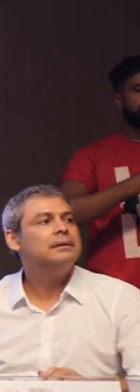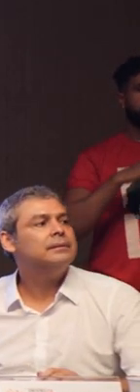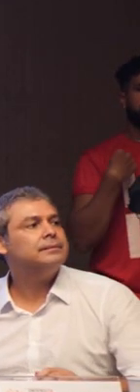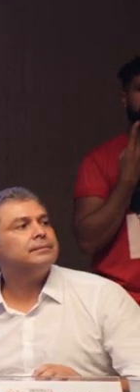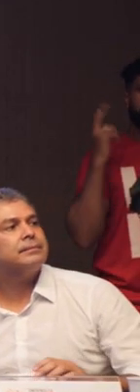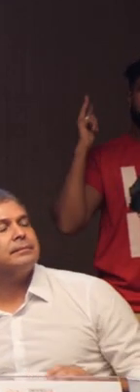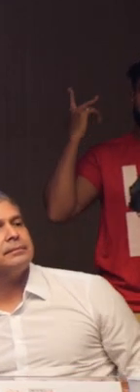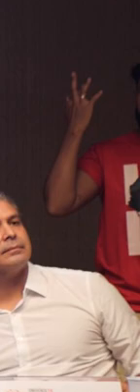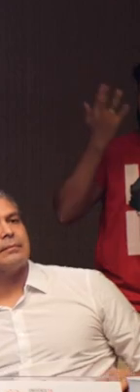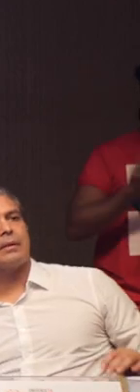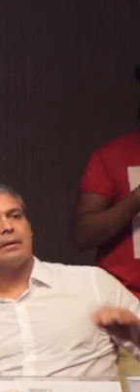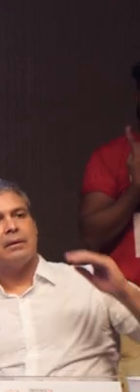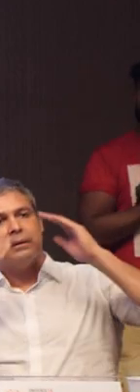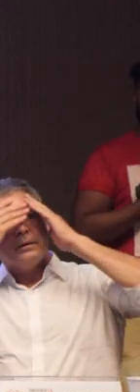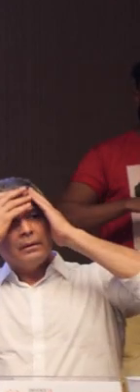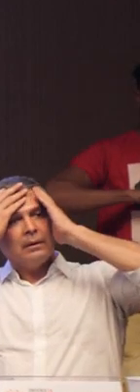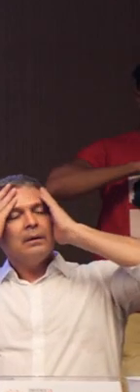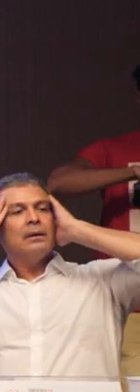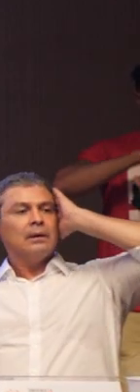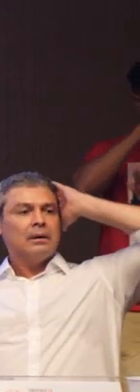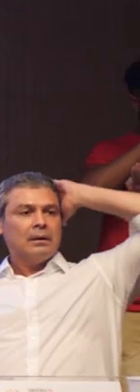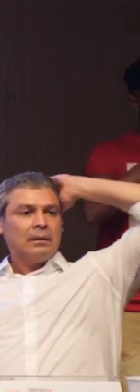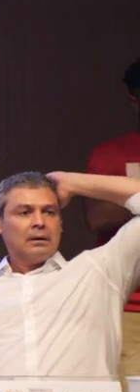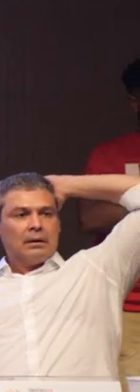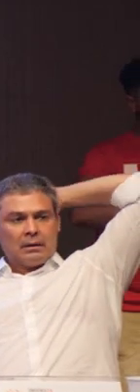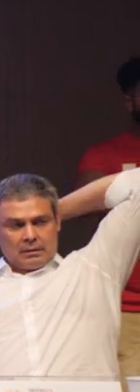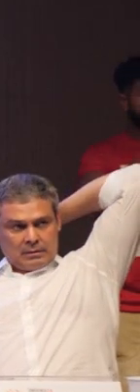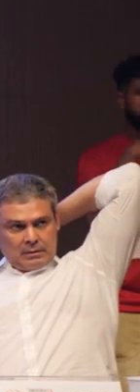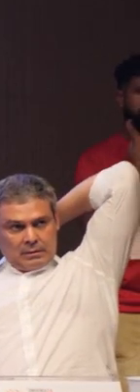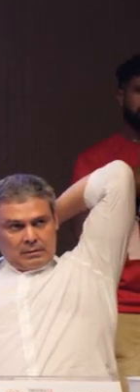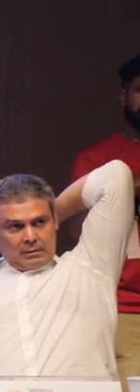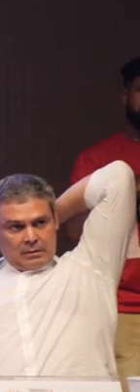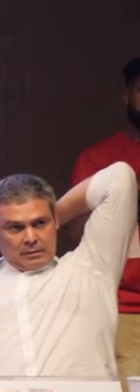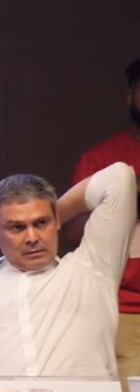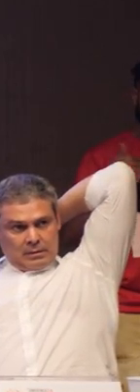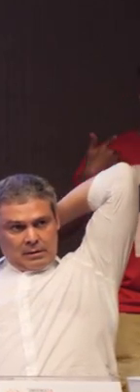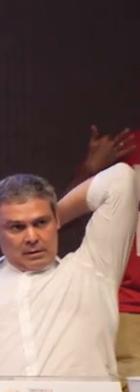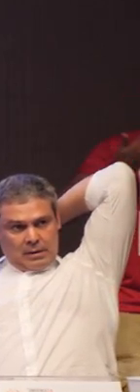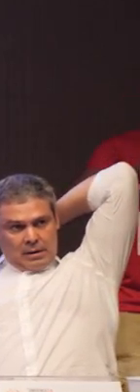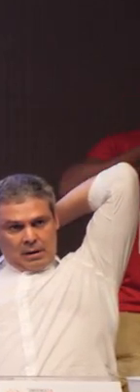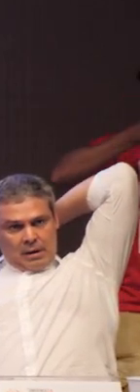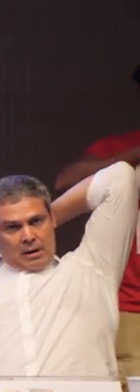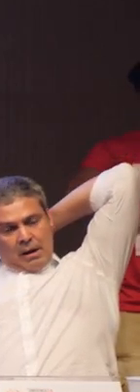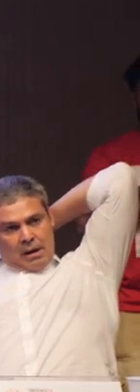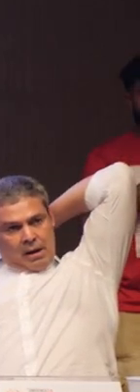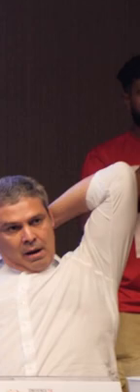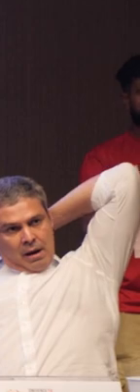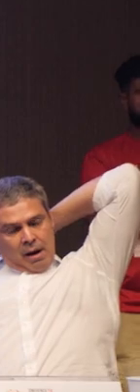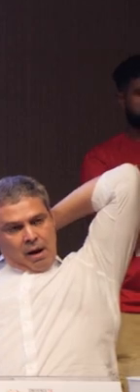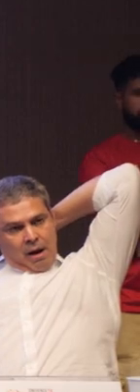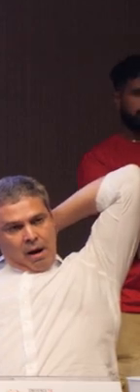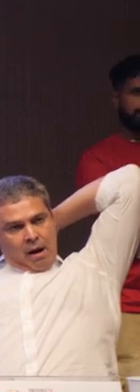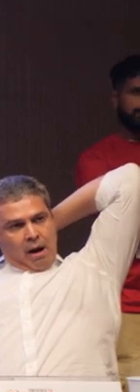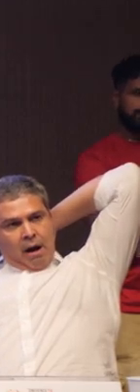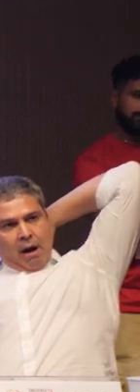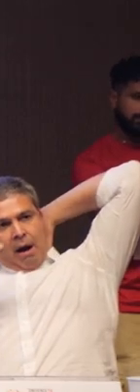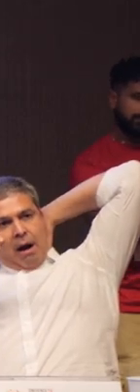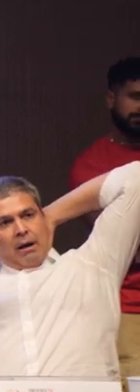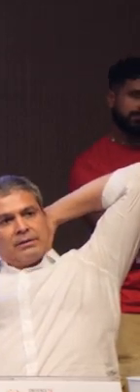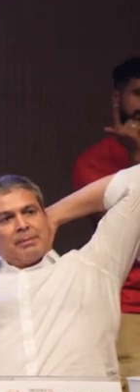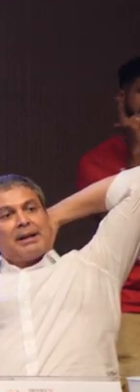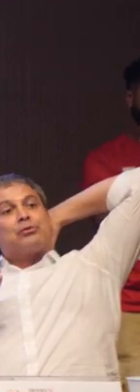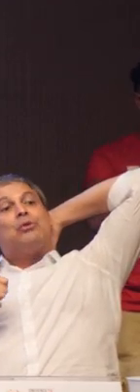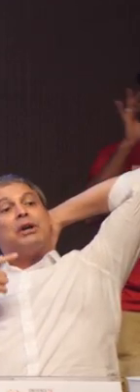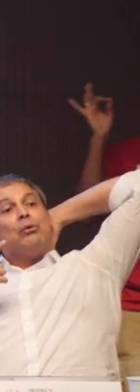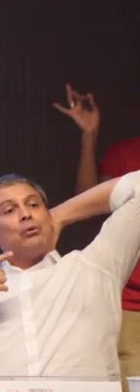nossa história e nosso papel no Brasil, nas transformações que fizemos e fazemos na melhoria de vida da classe trabalhadora e na